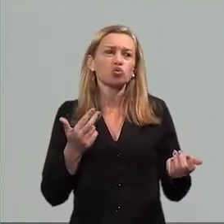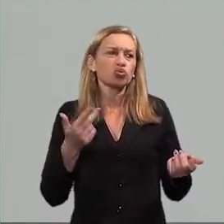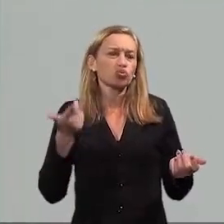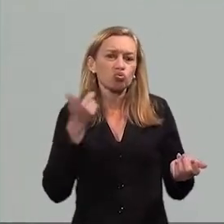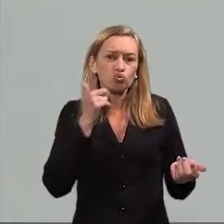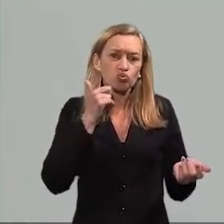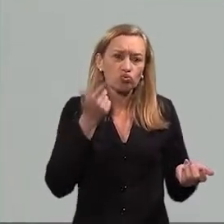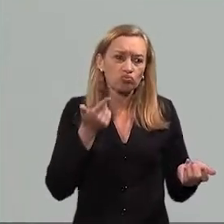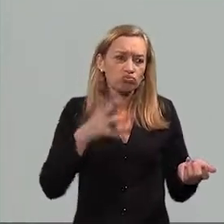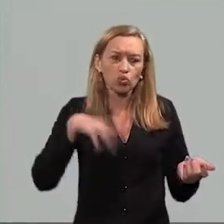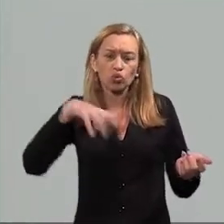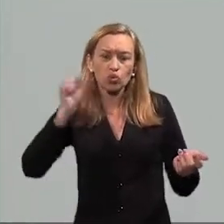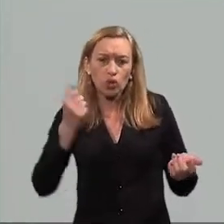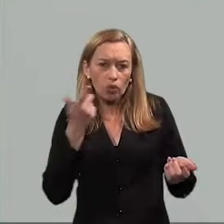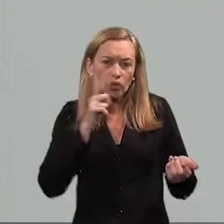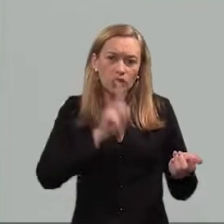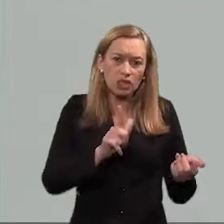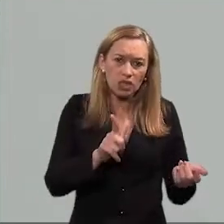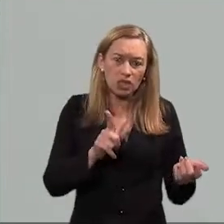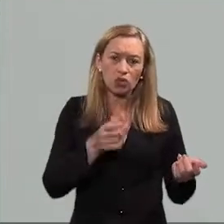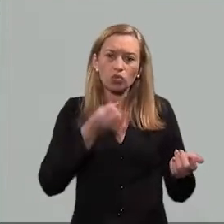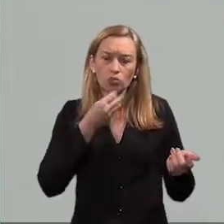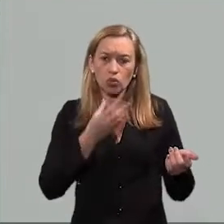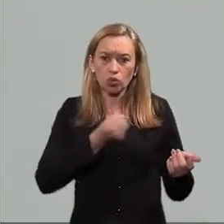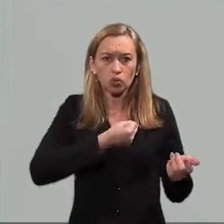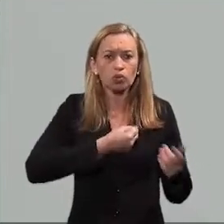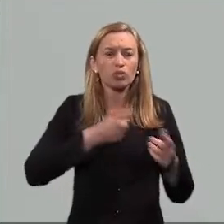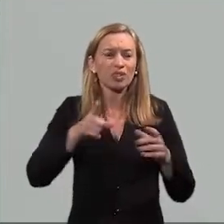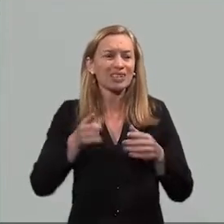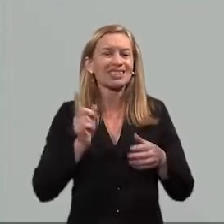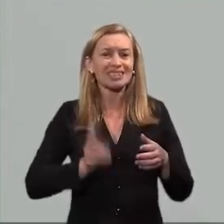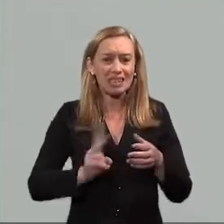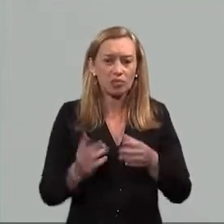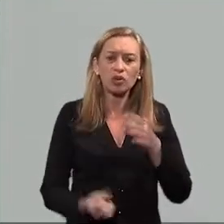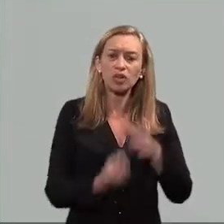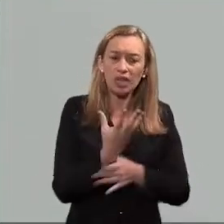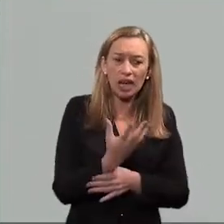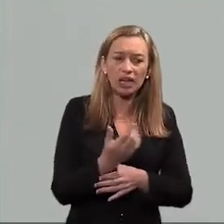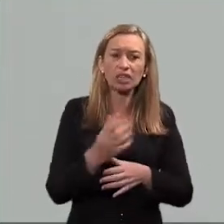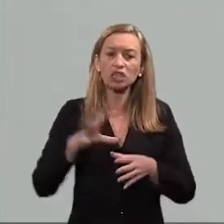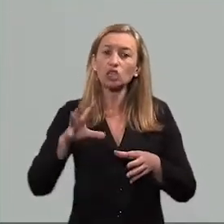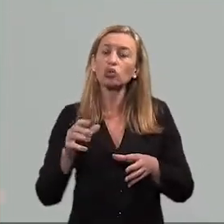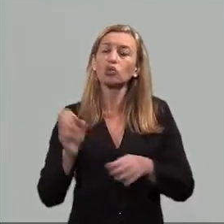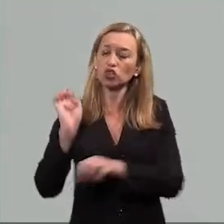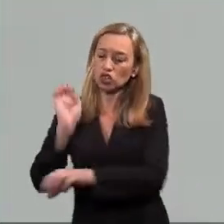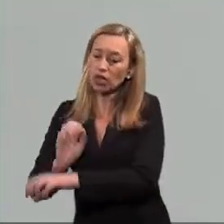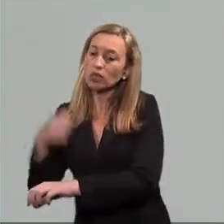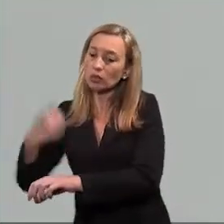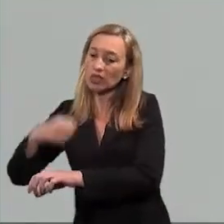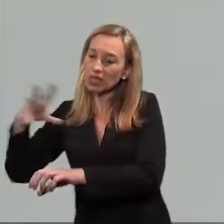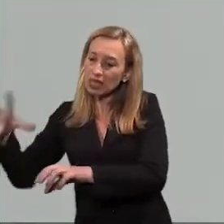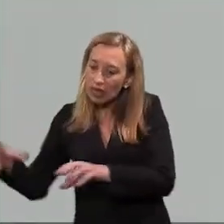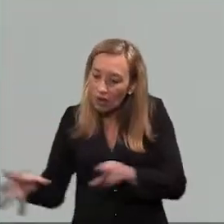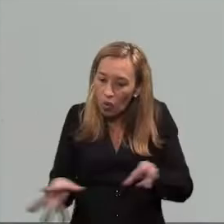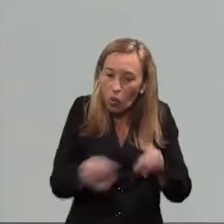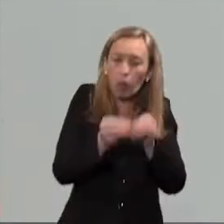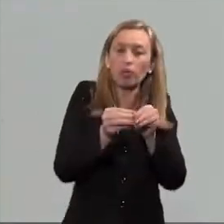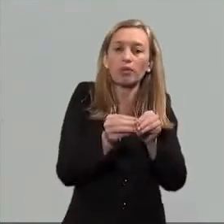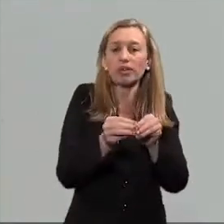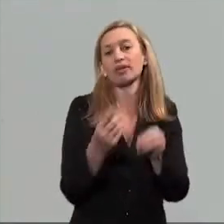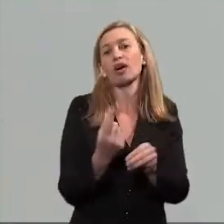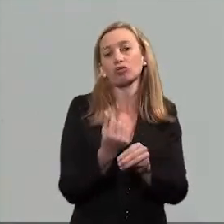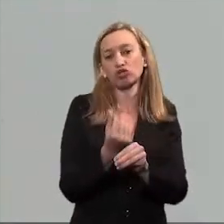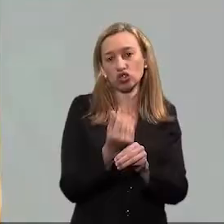foi suficiente. Então ele foi criado sempre numa perspectiva de que o Estado ia ter que complementar o seu equilíbrio